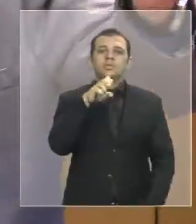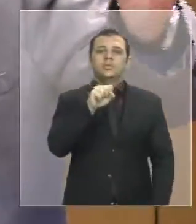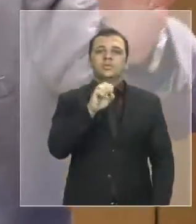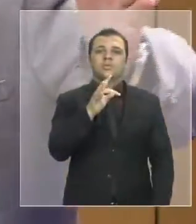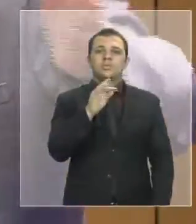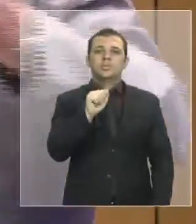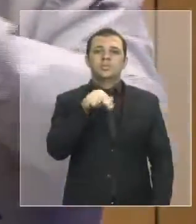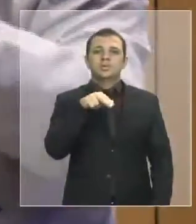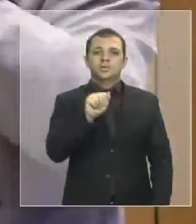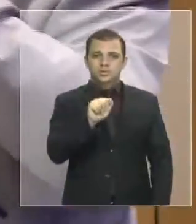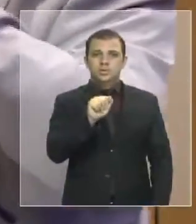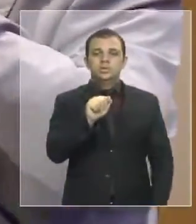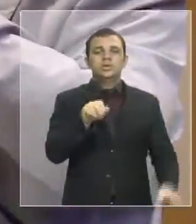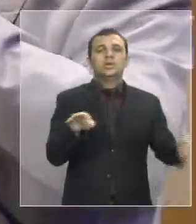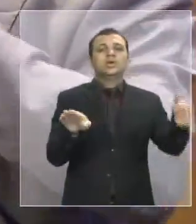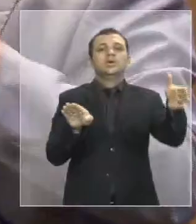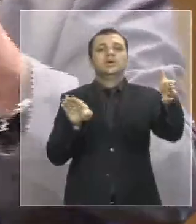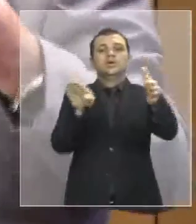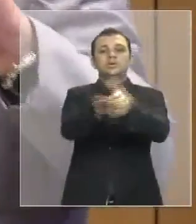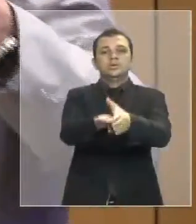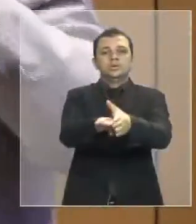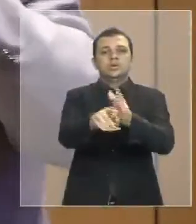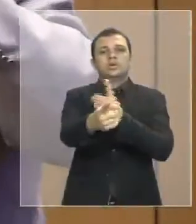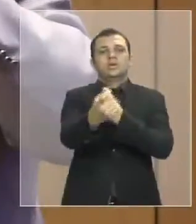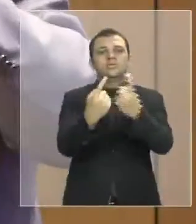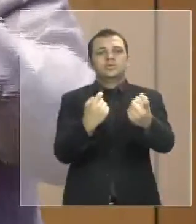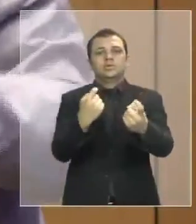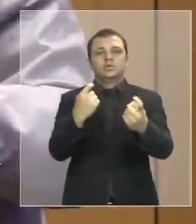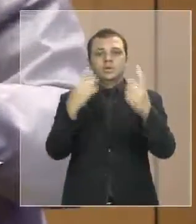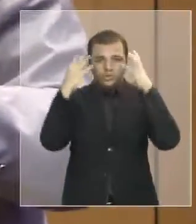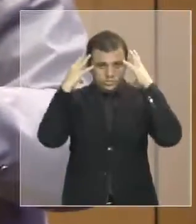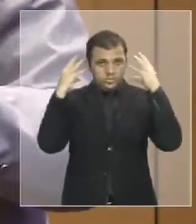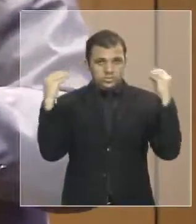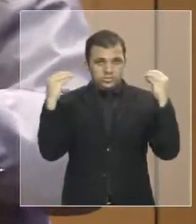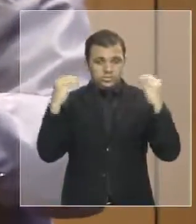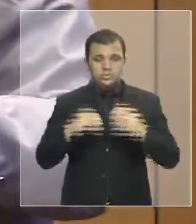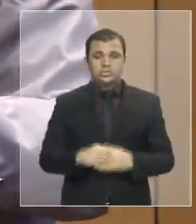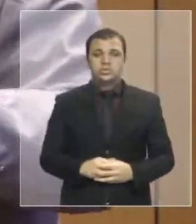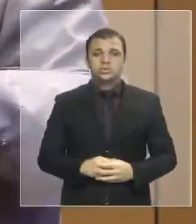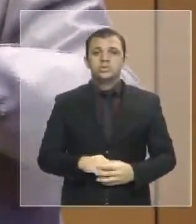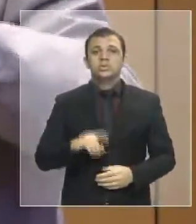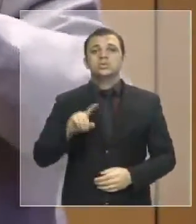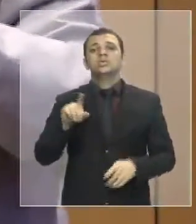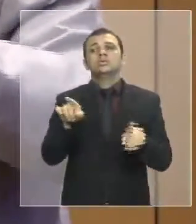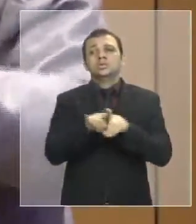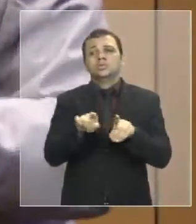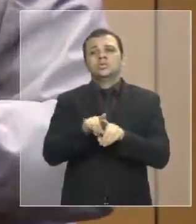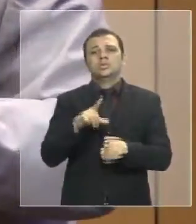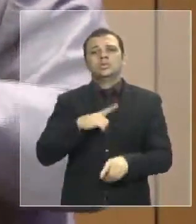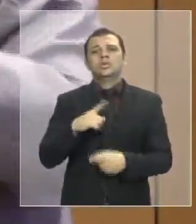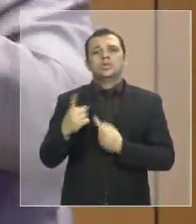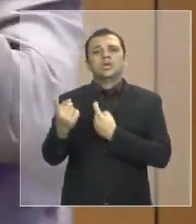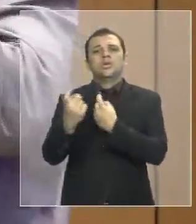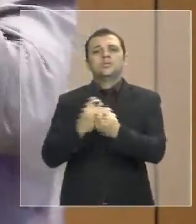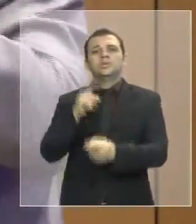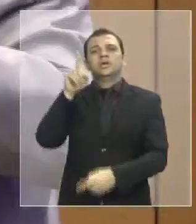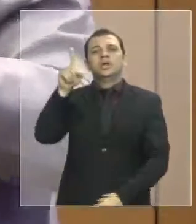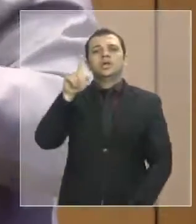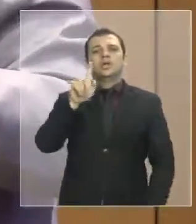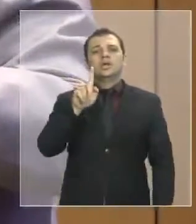holandeses na avenida guajajaras avenida dos holandeses